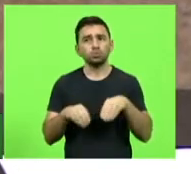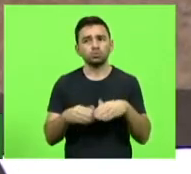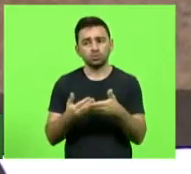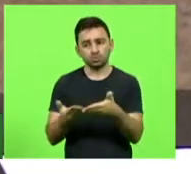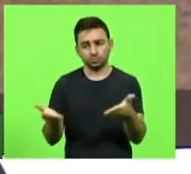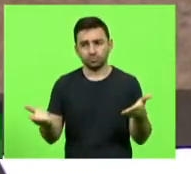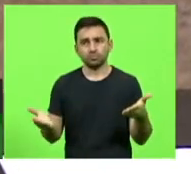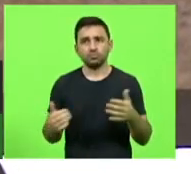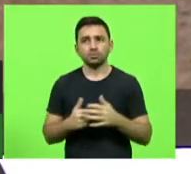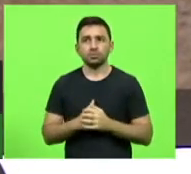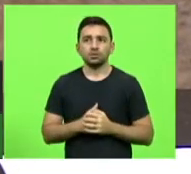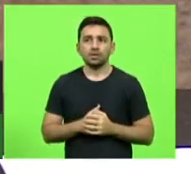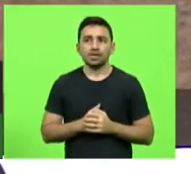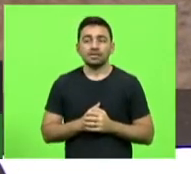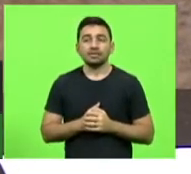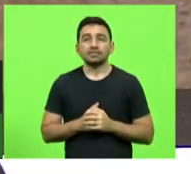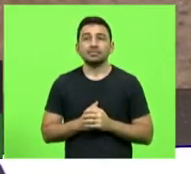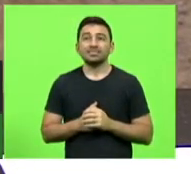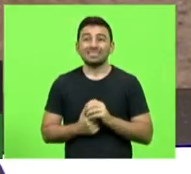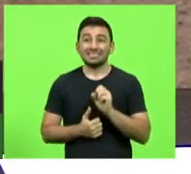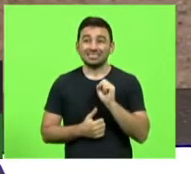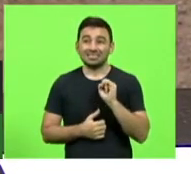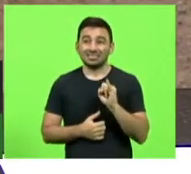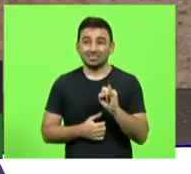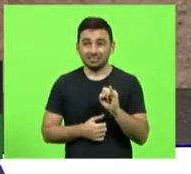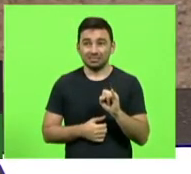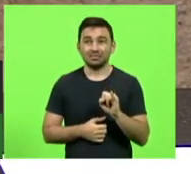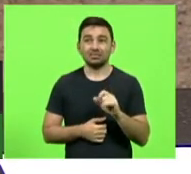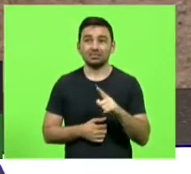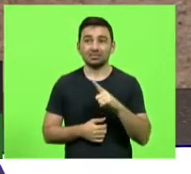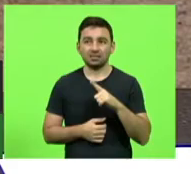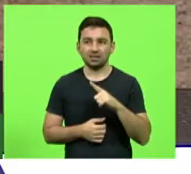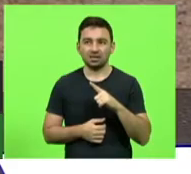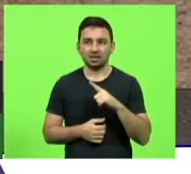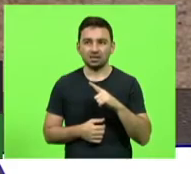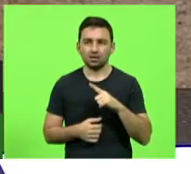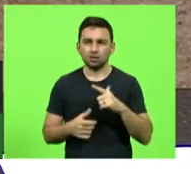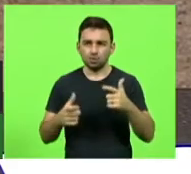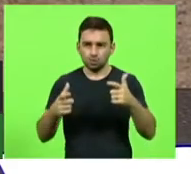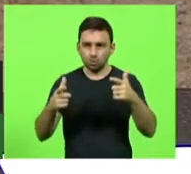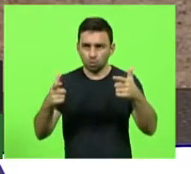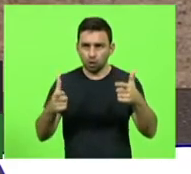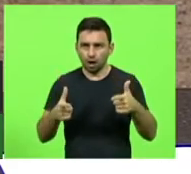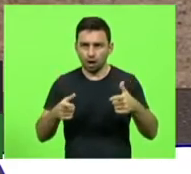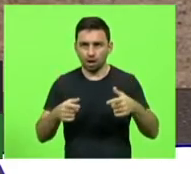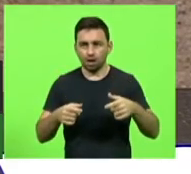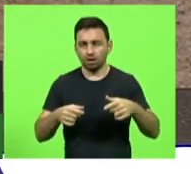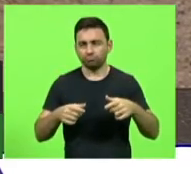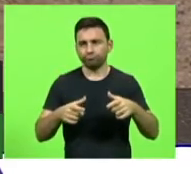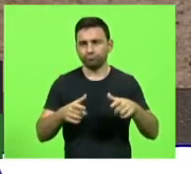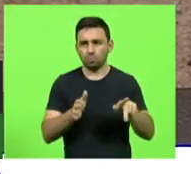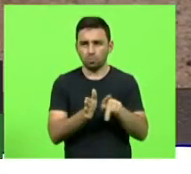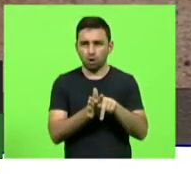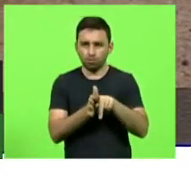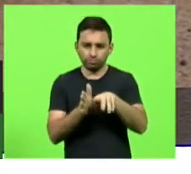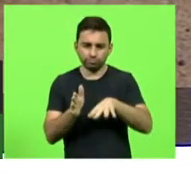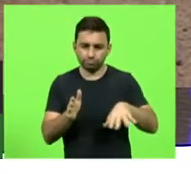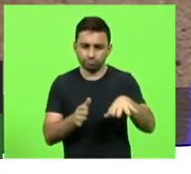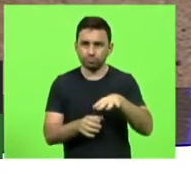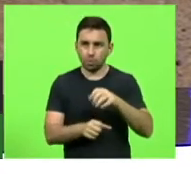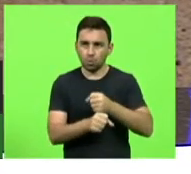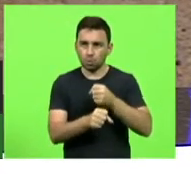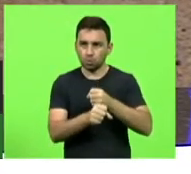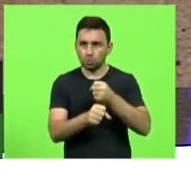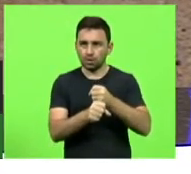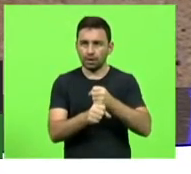Quando você coloca um cavalete da Casan ou na frente da tua casa, você não está comprando uma ação da